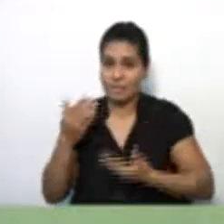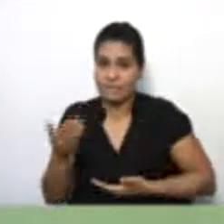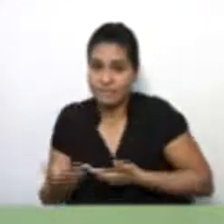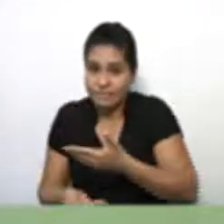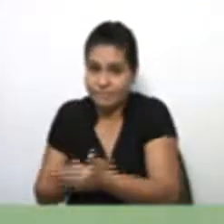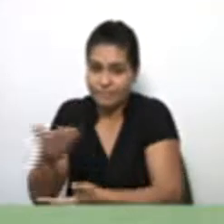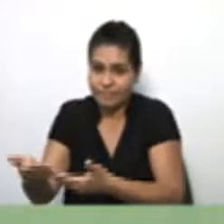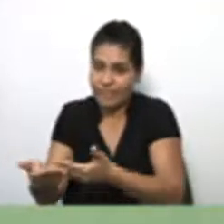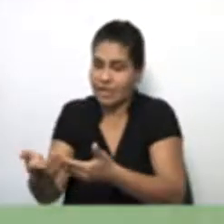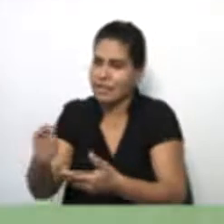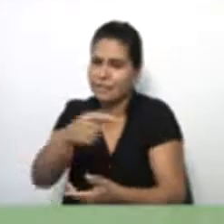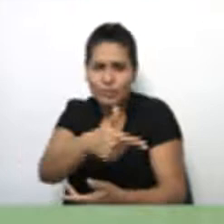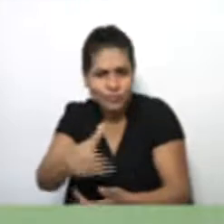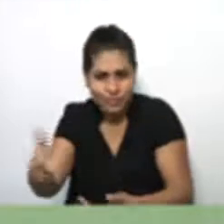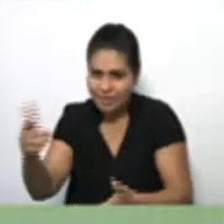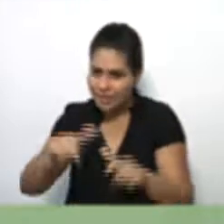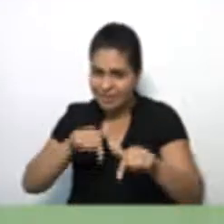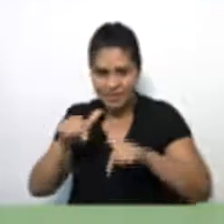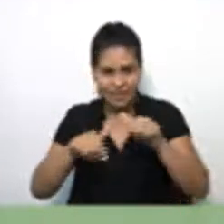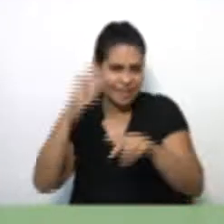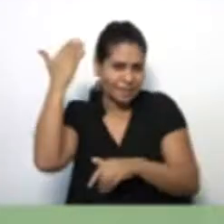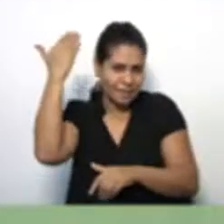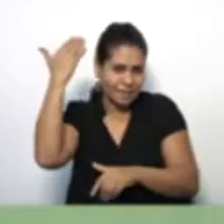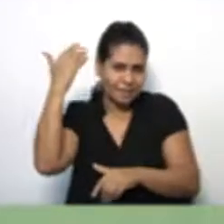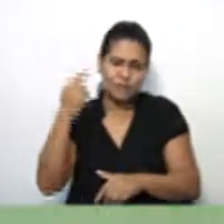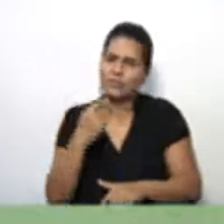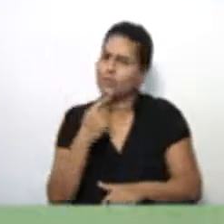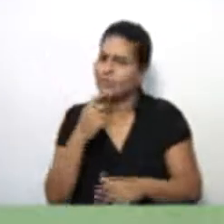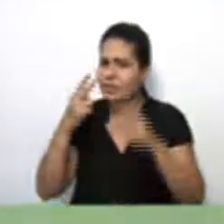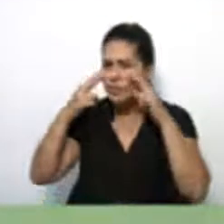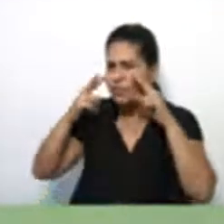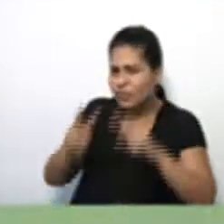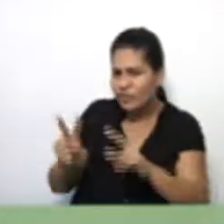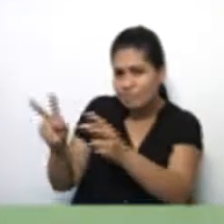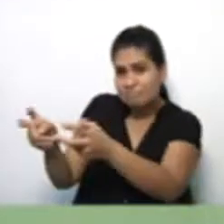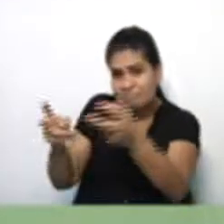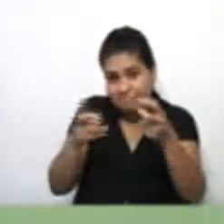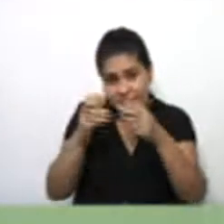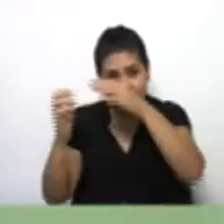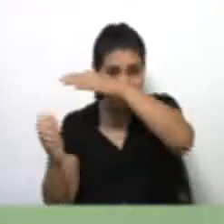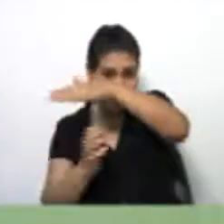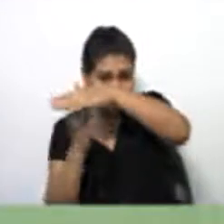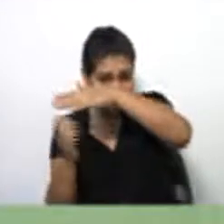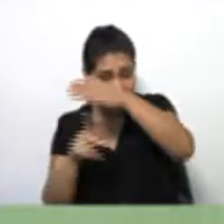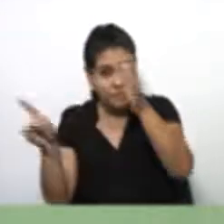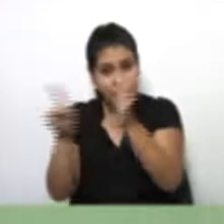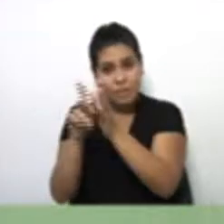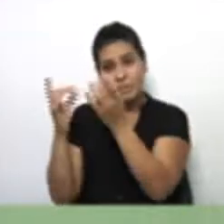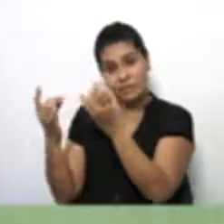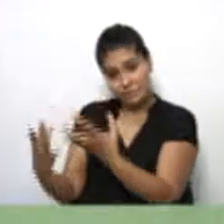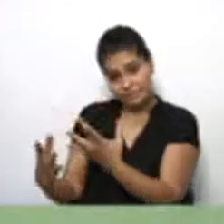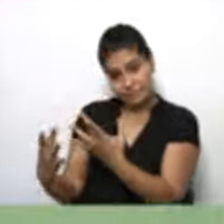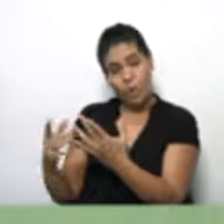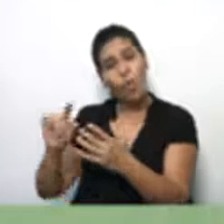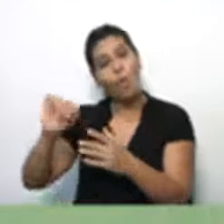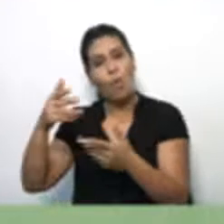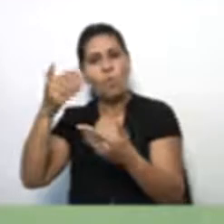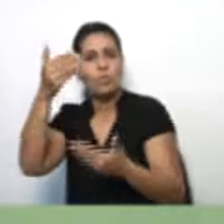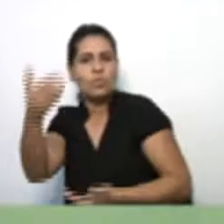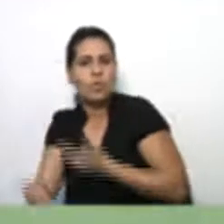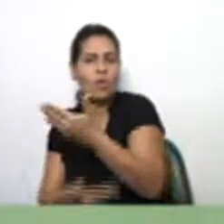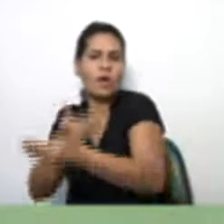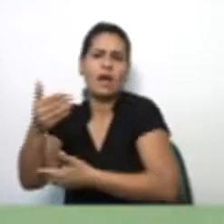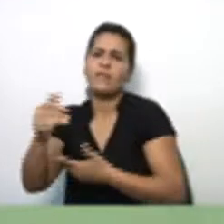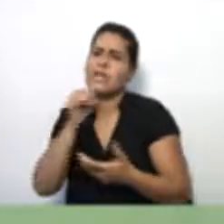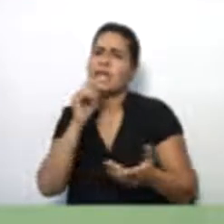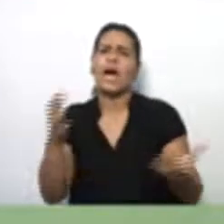trabalhou, né, naquela época, você não conseguiria ver empresas que trabalhavam exclusivamente para venda. Elas trocavam,